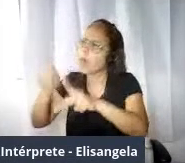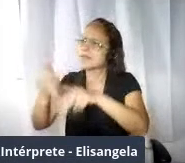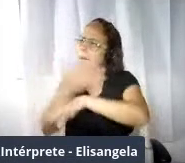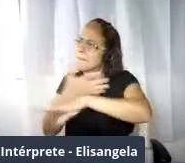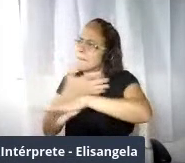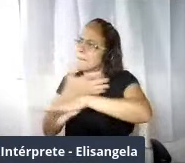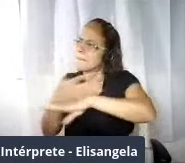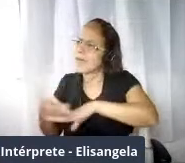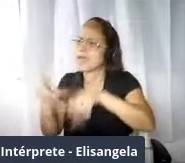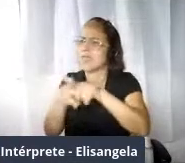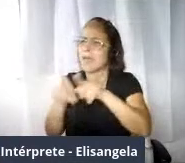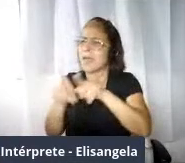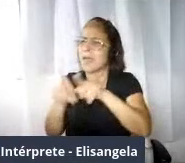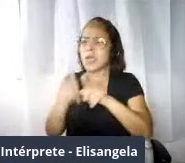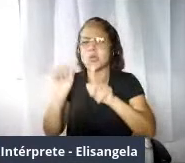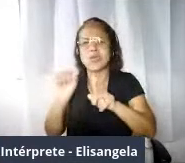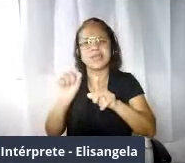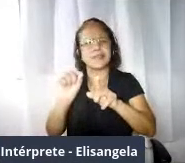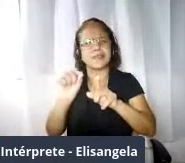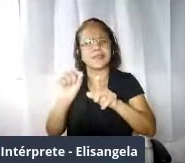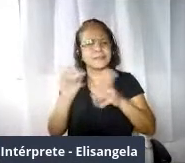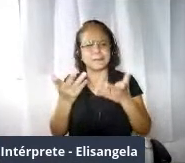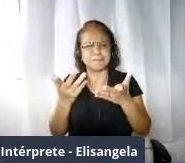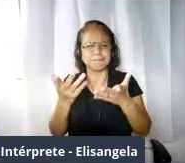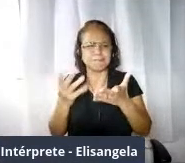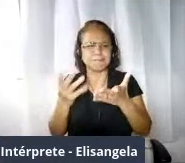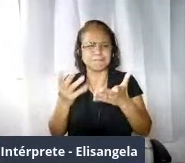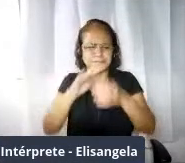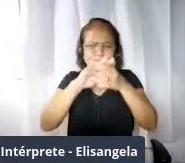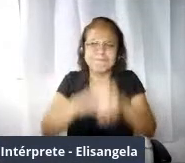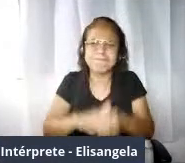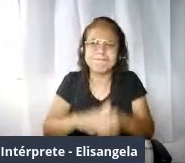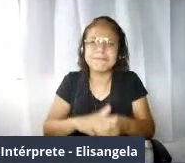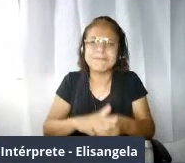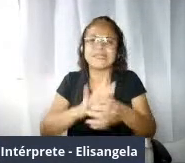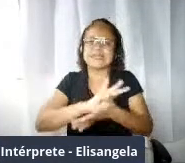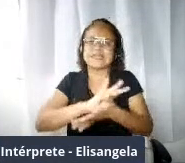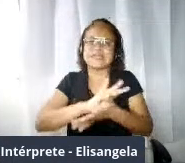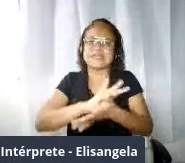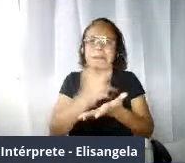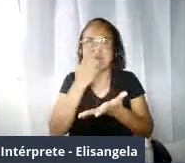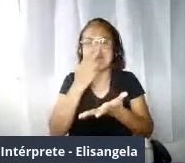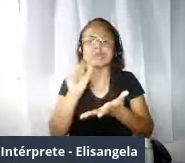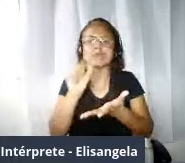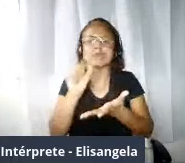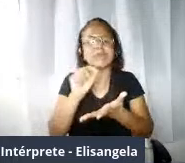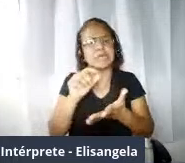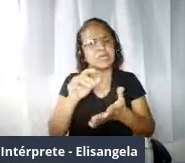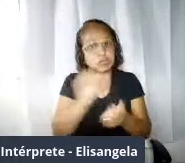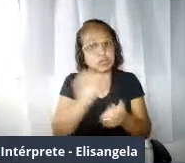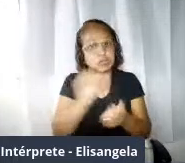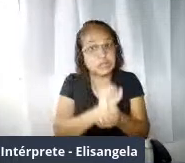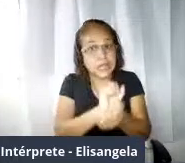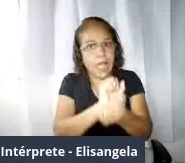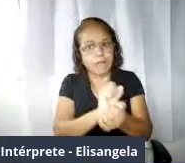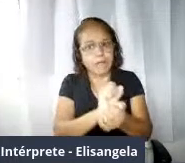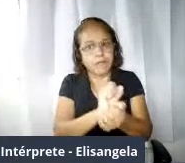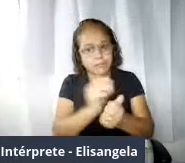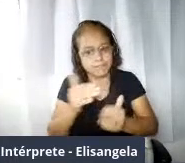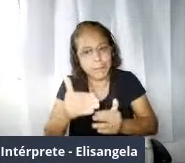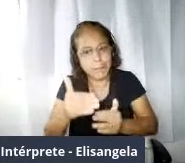resistência escrava, a resistência de pessoas ex-escravos e assim por diante. Isso também